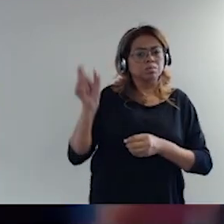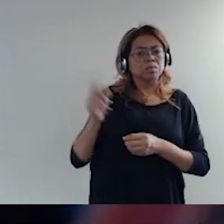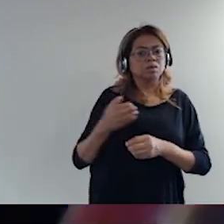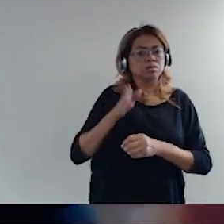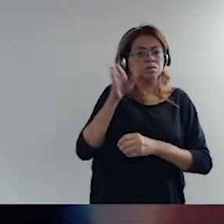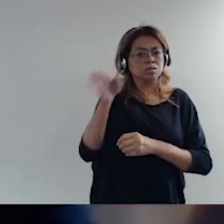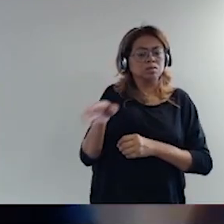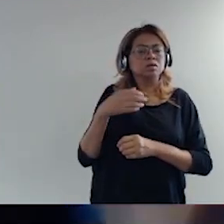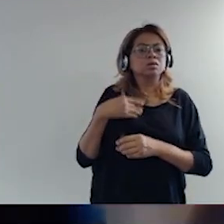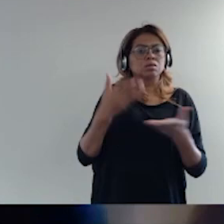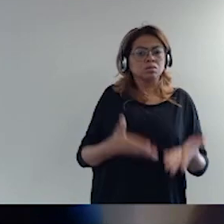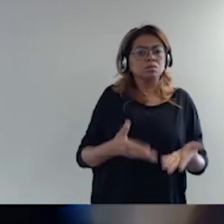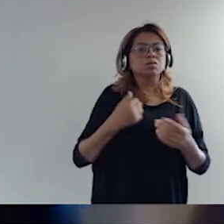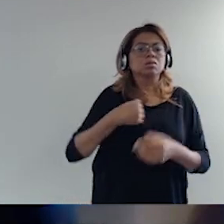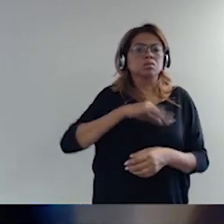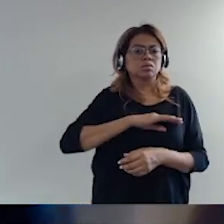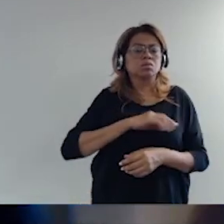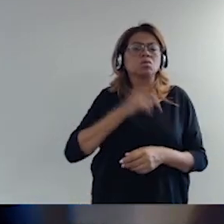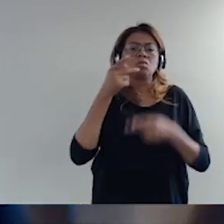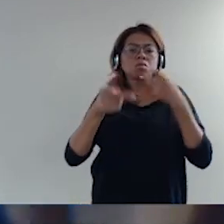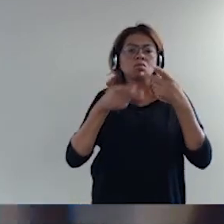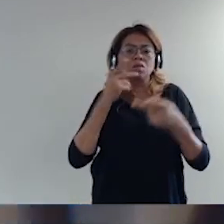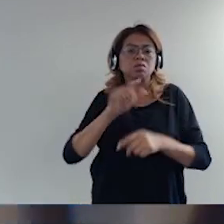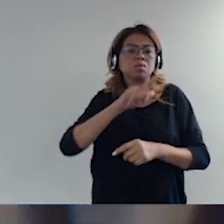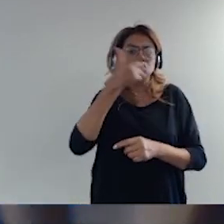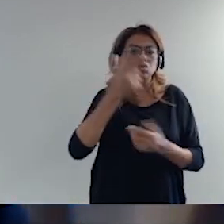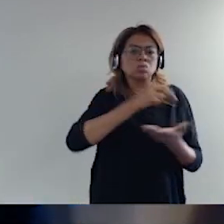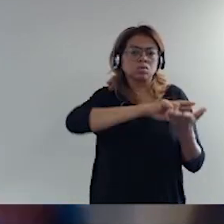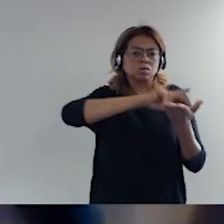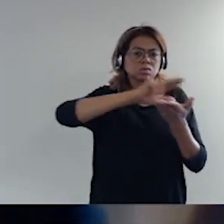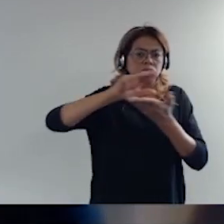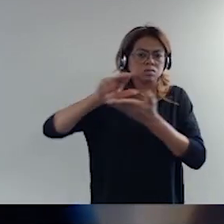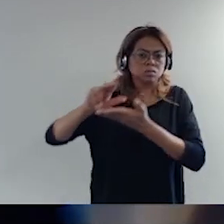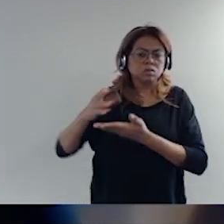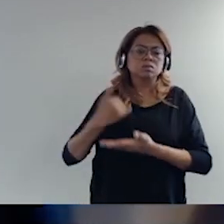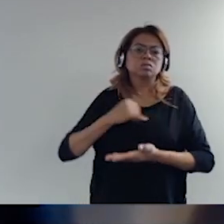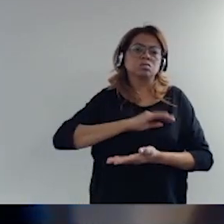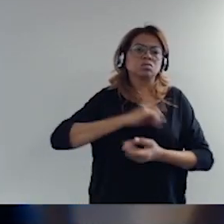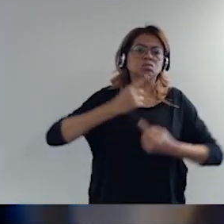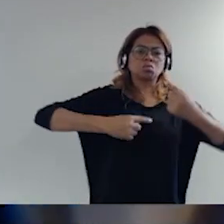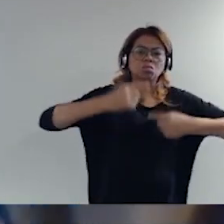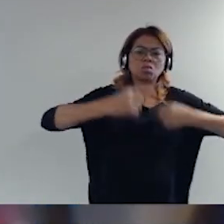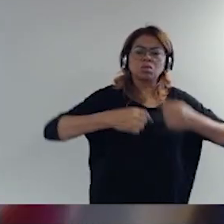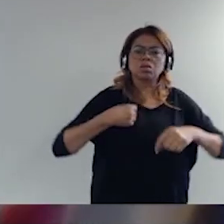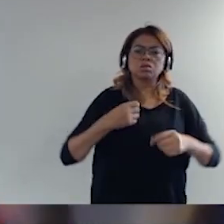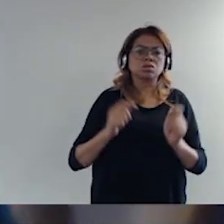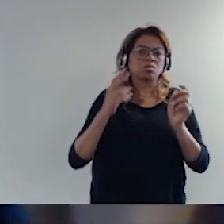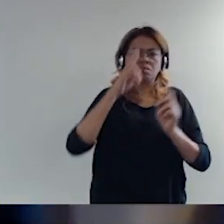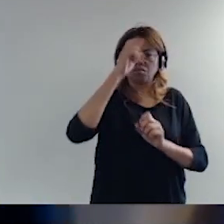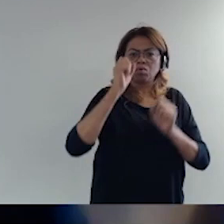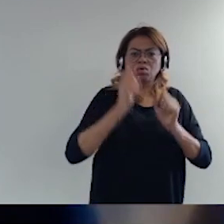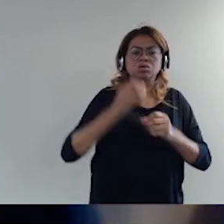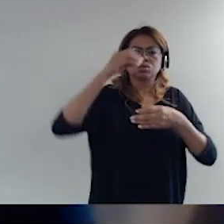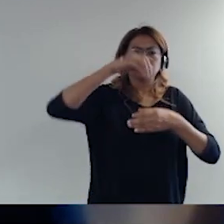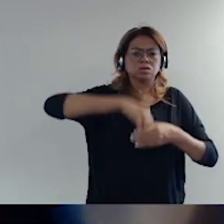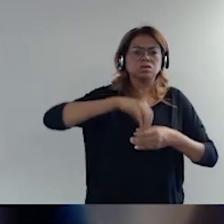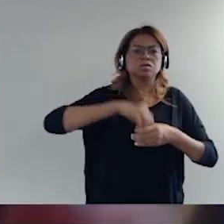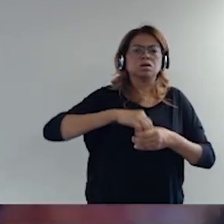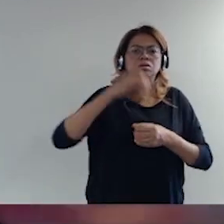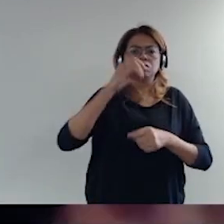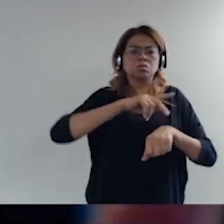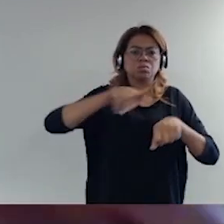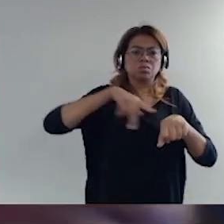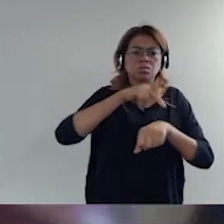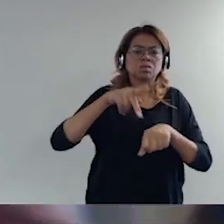a predominância hoje ela é ditada por outros aspectos, sobretudo políticos, que nos fazem ter